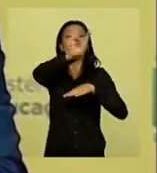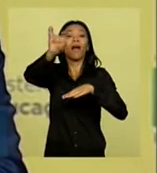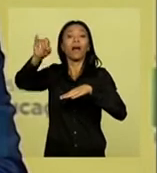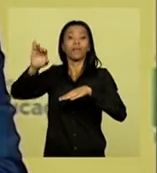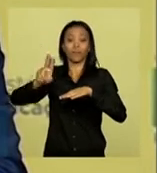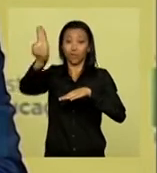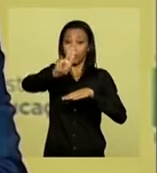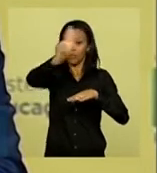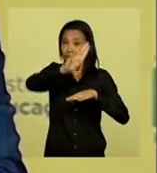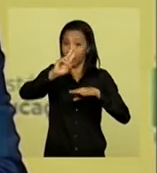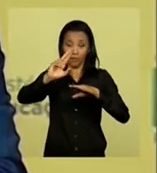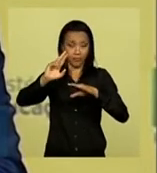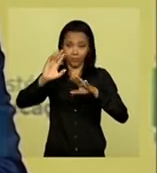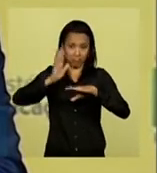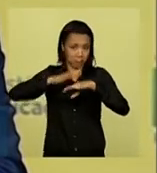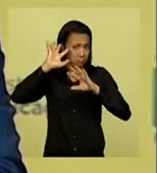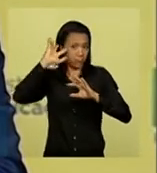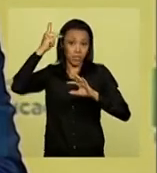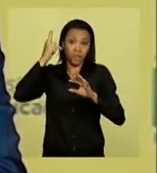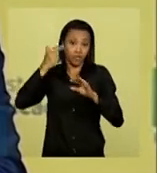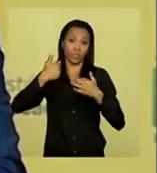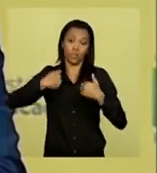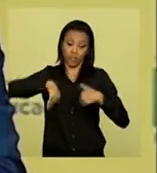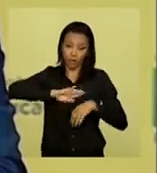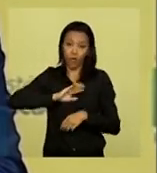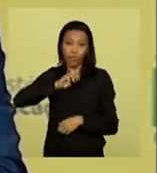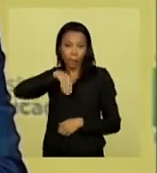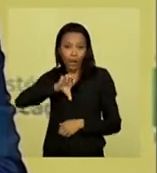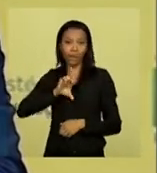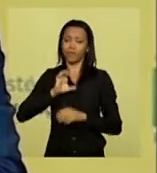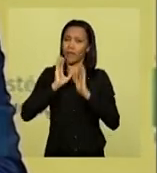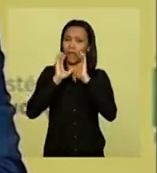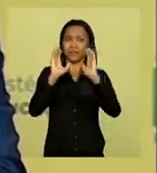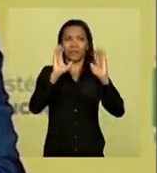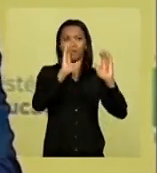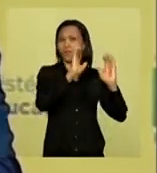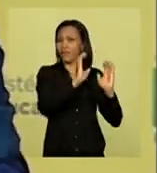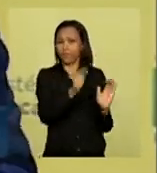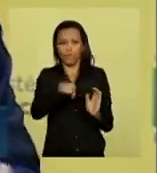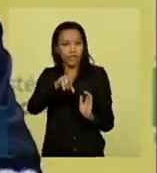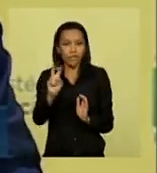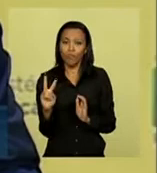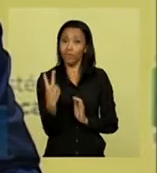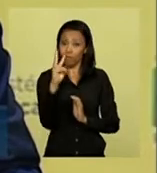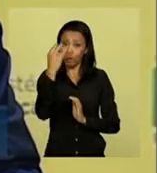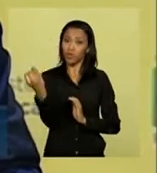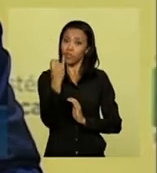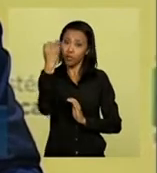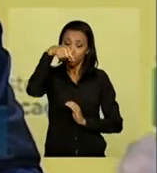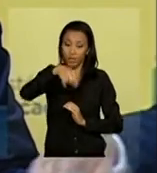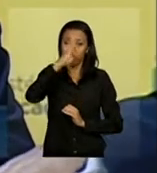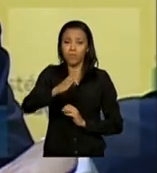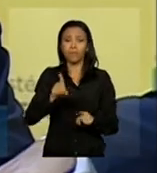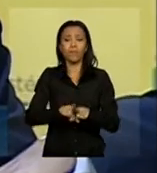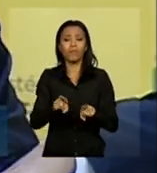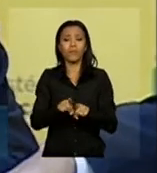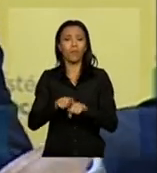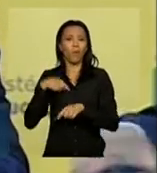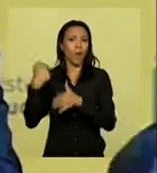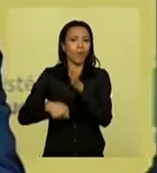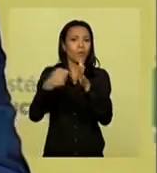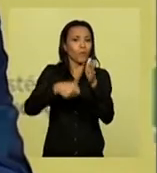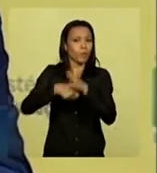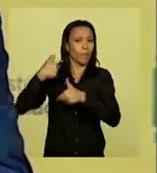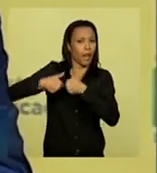autonomia sempre foi respeitada pelo MEC e e ela é um valor fundamental não está no Brasil que uma conquista histórica das